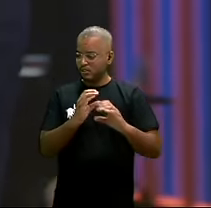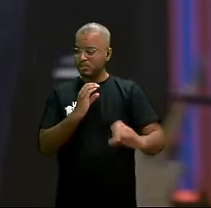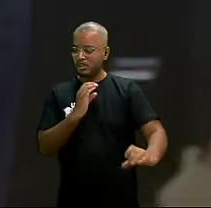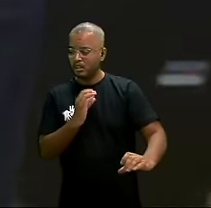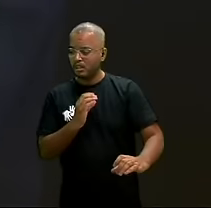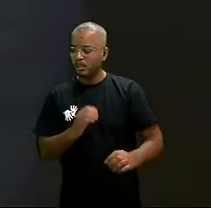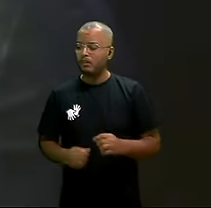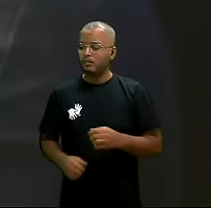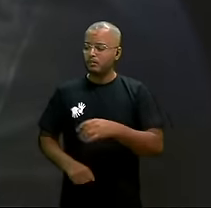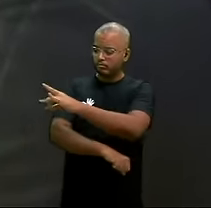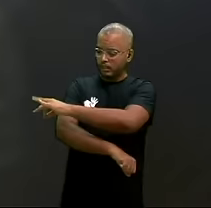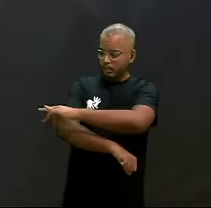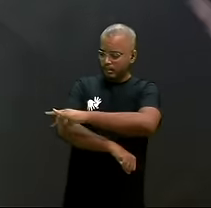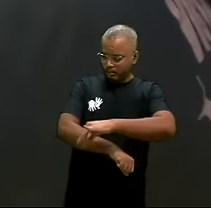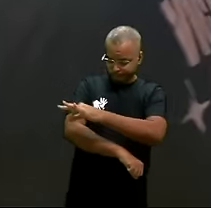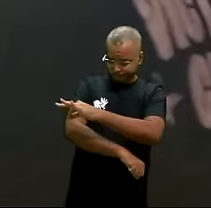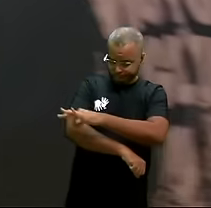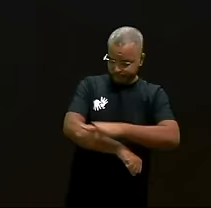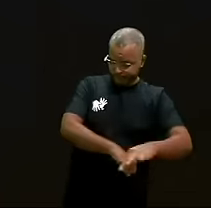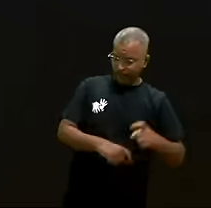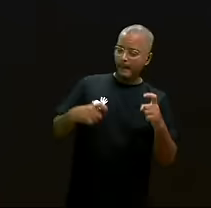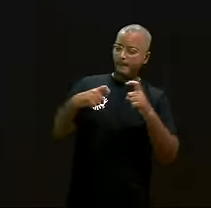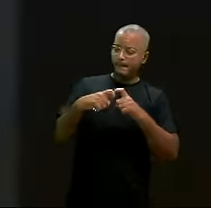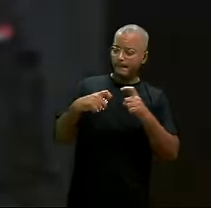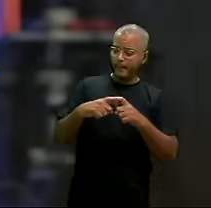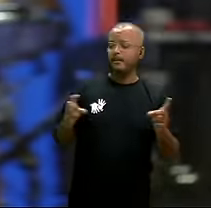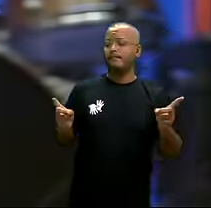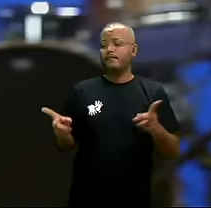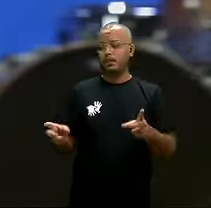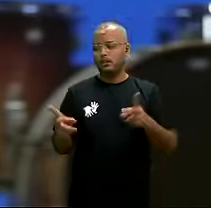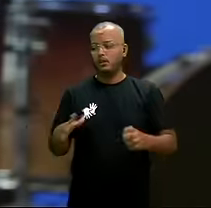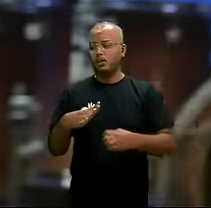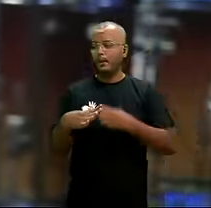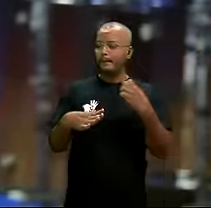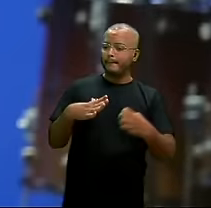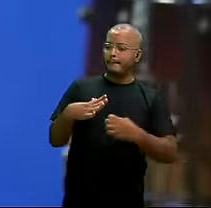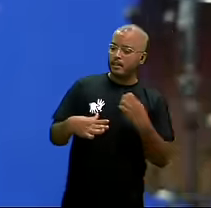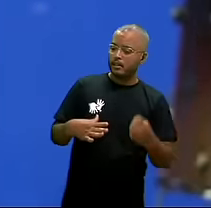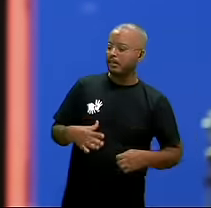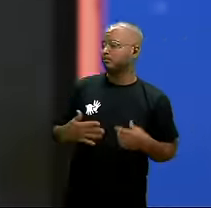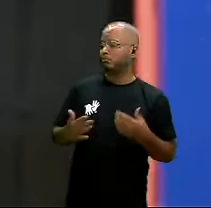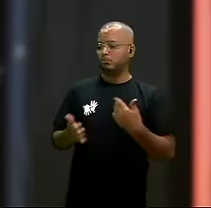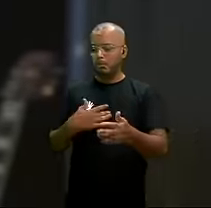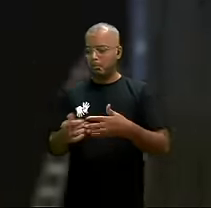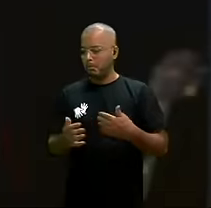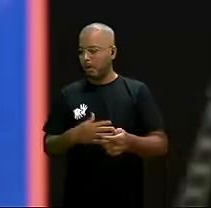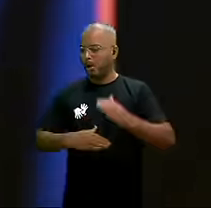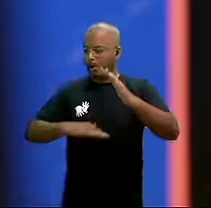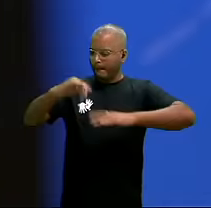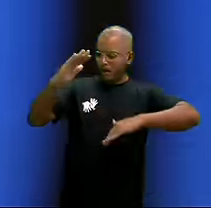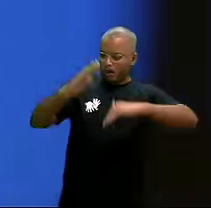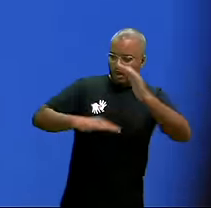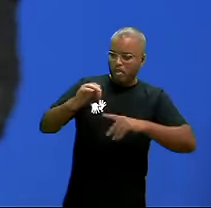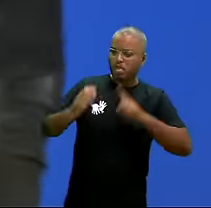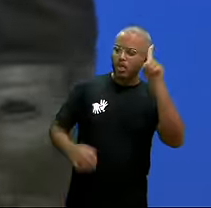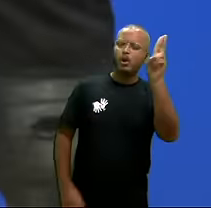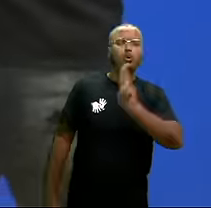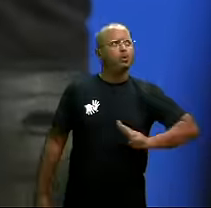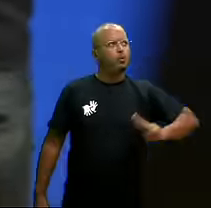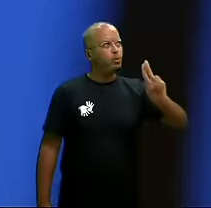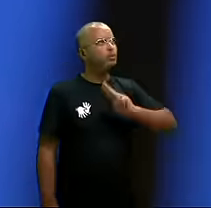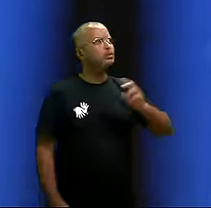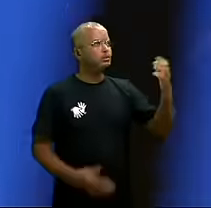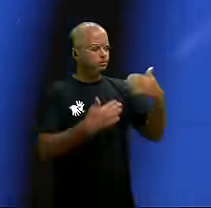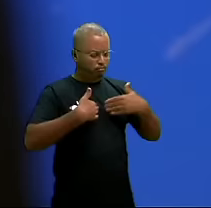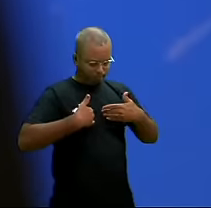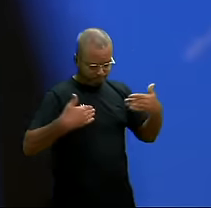algum arquiteto aí, tem algum médico aí, tem algum vendedor, tem algum empresário, tem algum lojista, tem alguém que pode dizer, Deus usa meu dom, usa